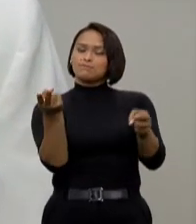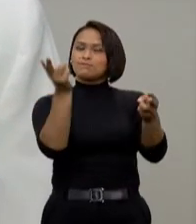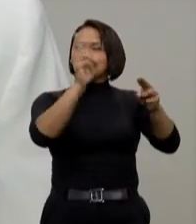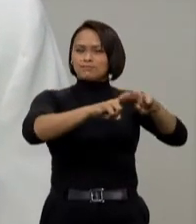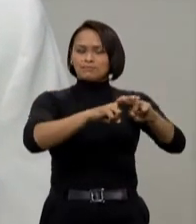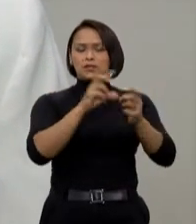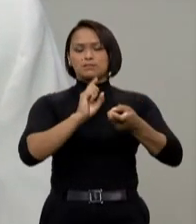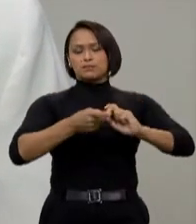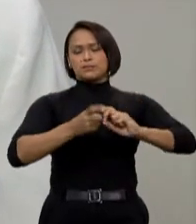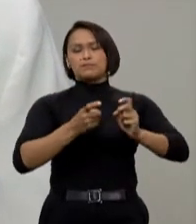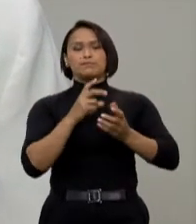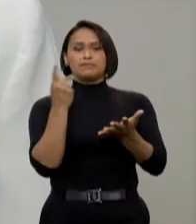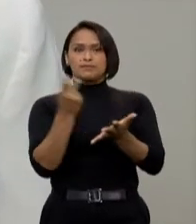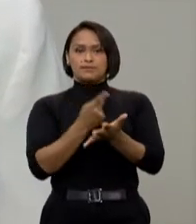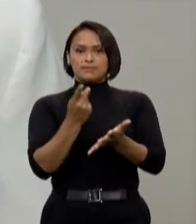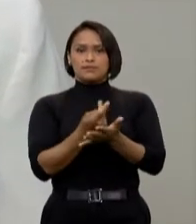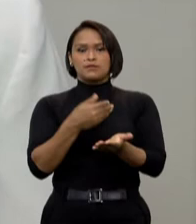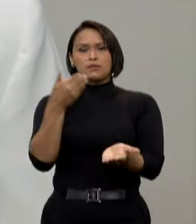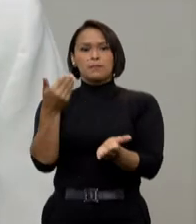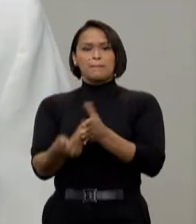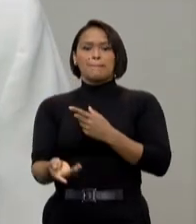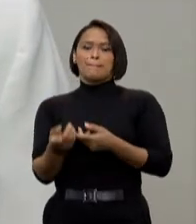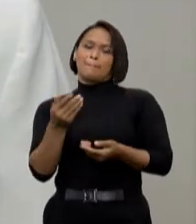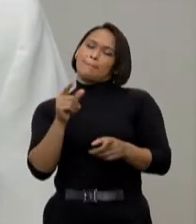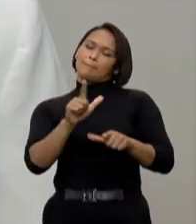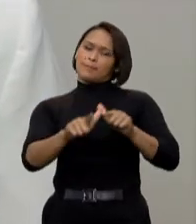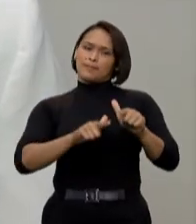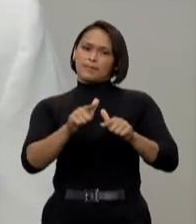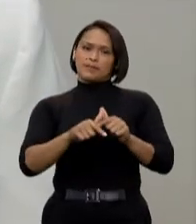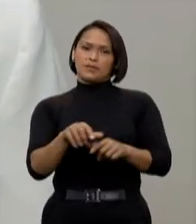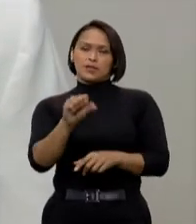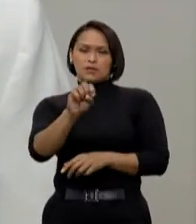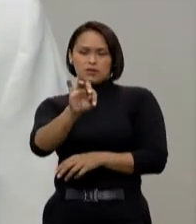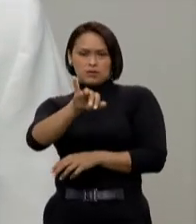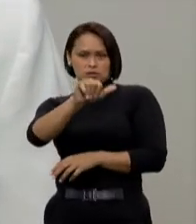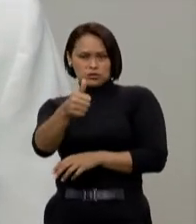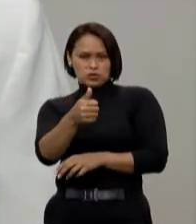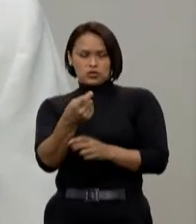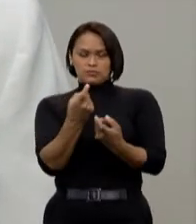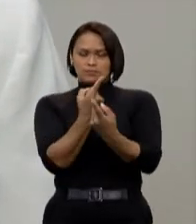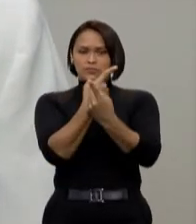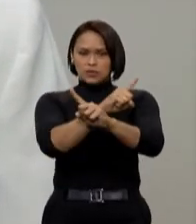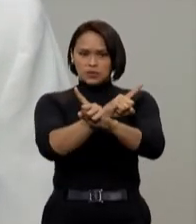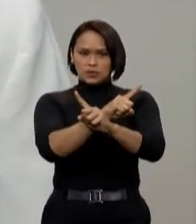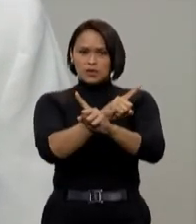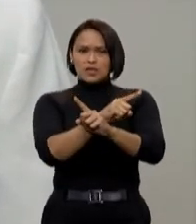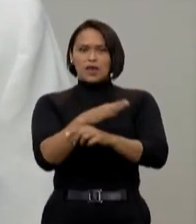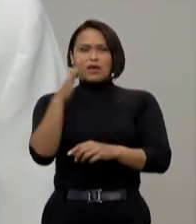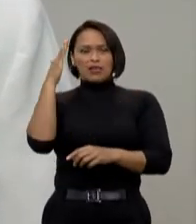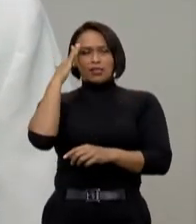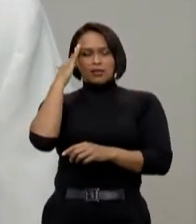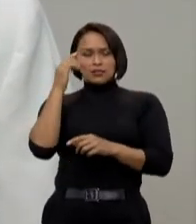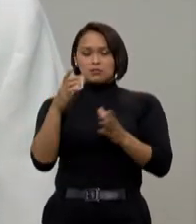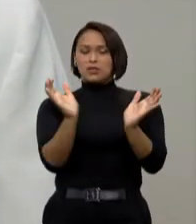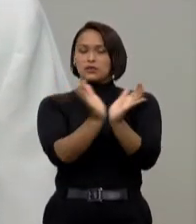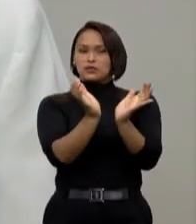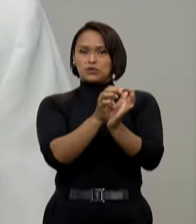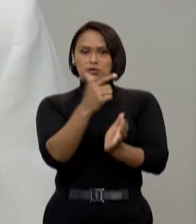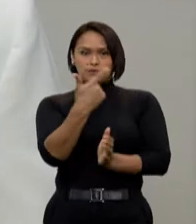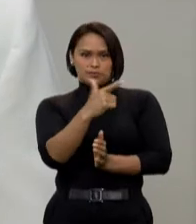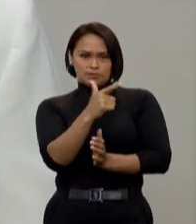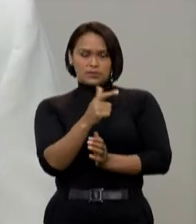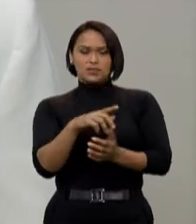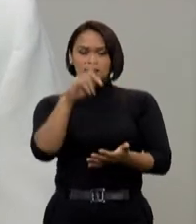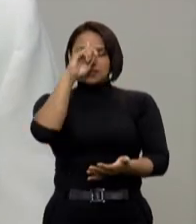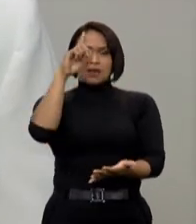por improbidade administrativa com a perda do cargo. No STJ foi questionada a divergência entre entendimentos de duas turmas,